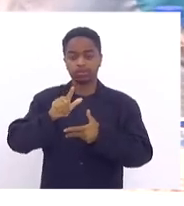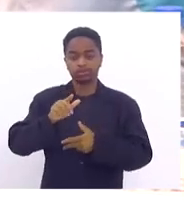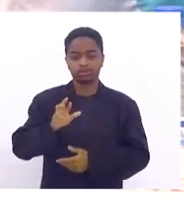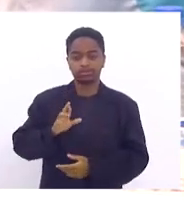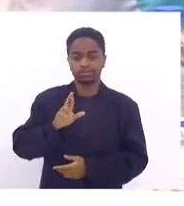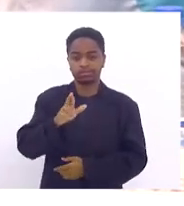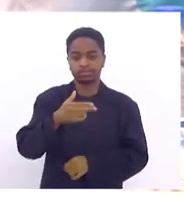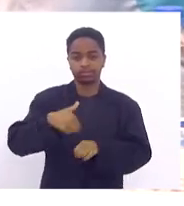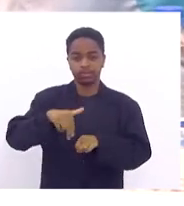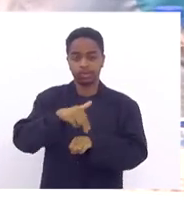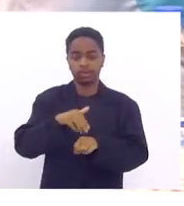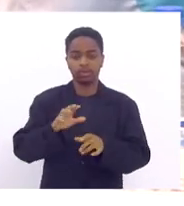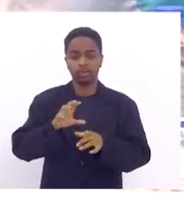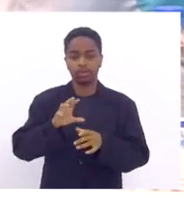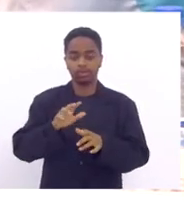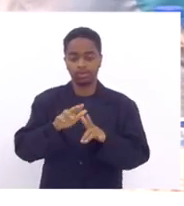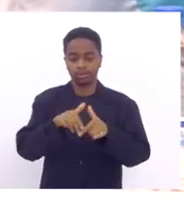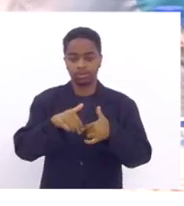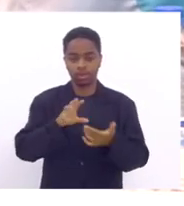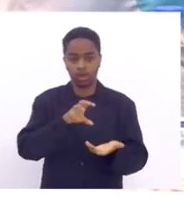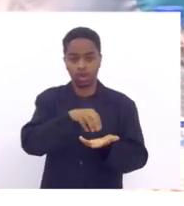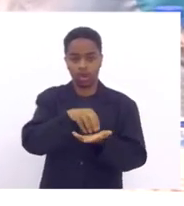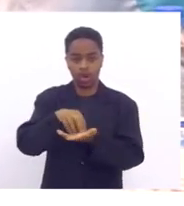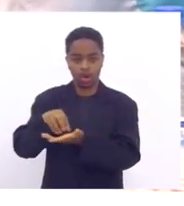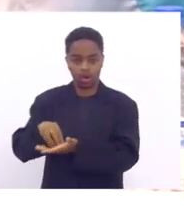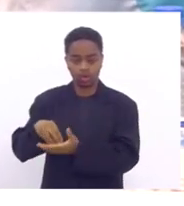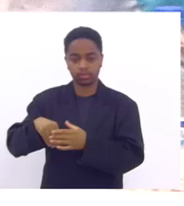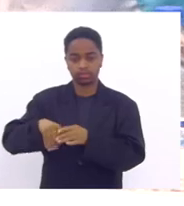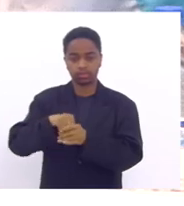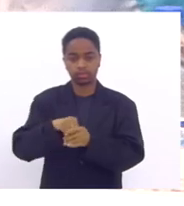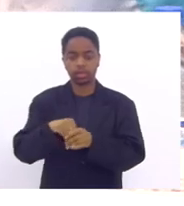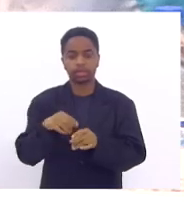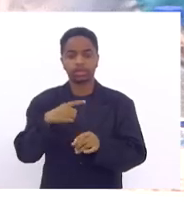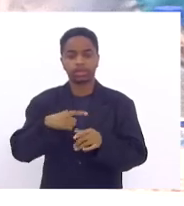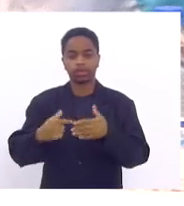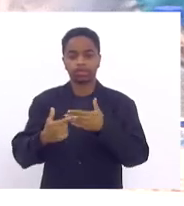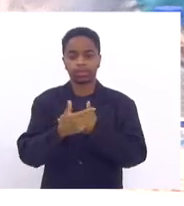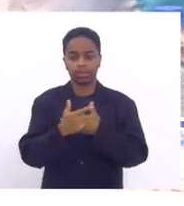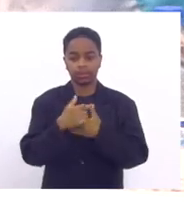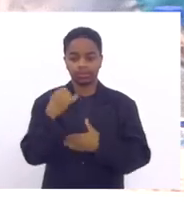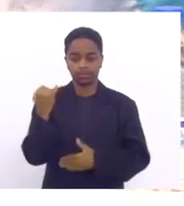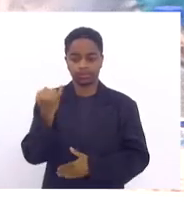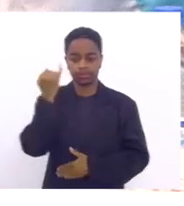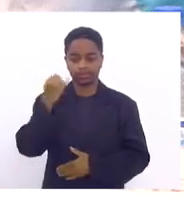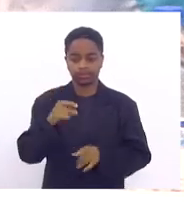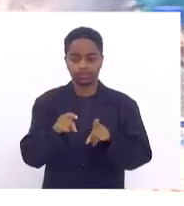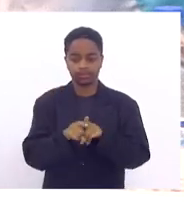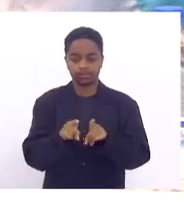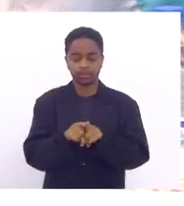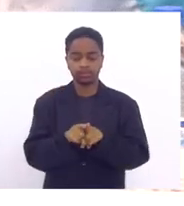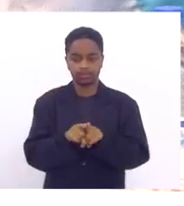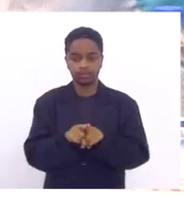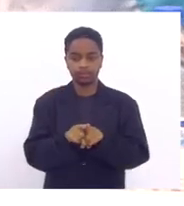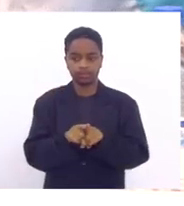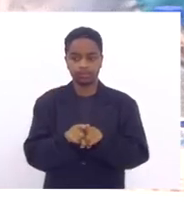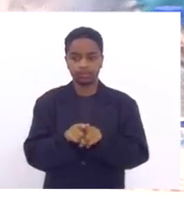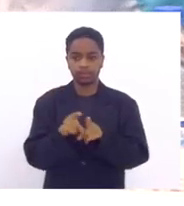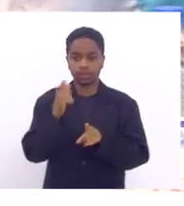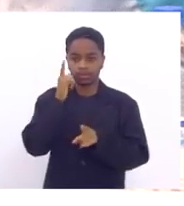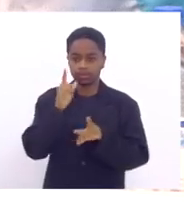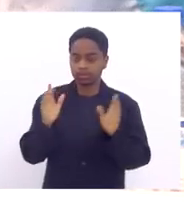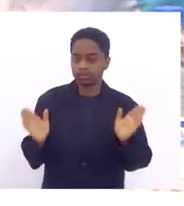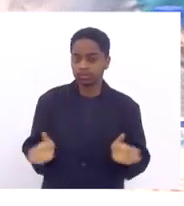meio dos seus órgãos internos também é muito tem um papel importante em fomentar esse debate incentivar que essas